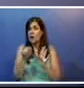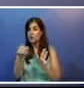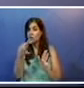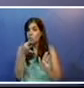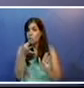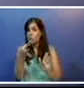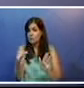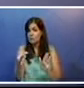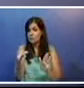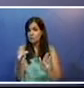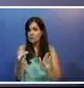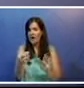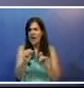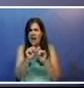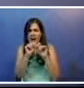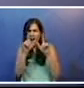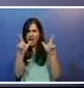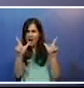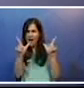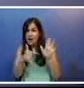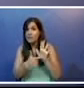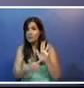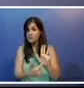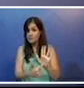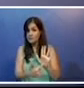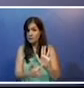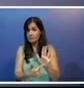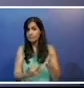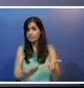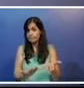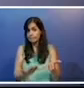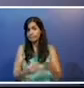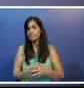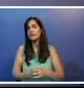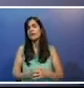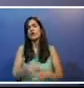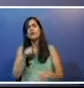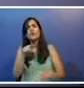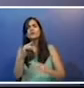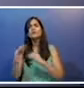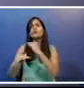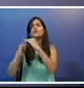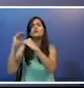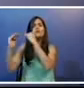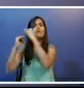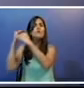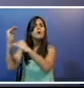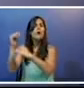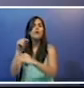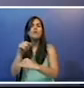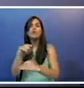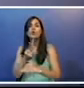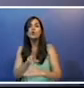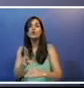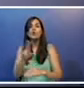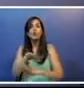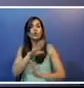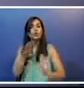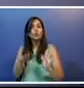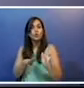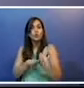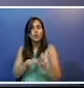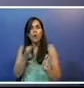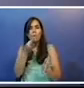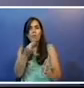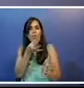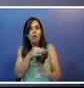sobre ele foram claramente apresentados. Ao criar o desenvolvimento, você utilizou todos os argumentos que